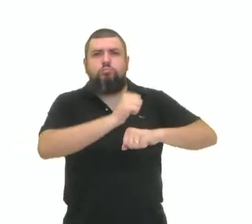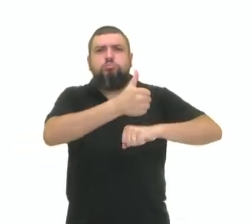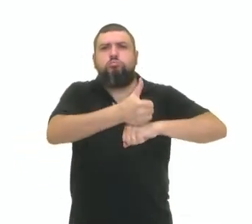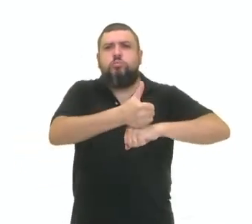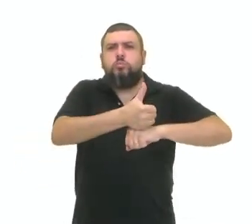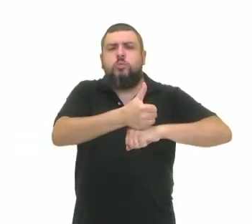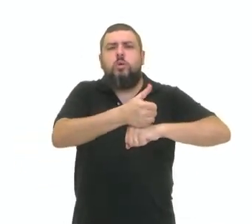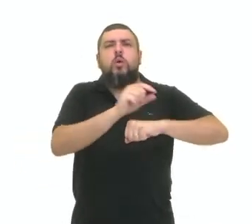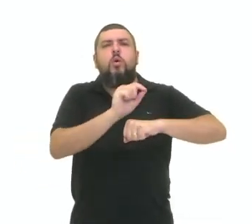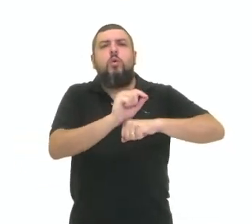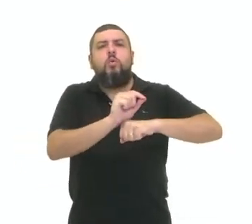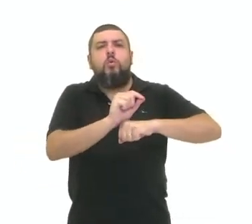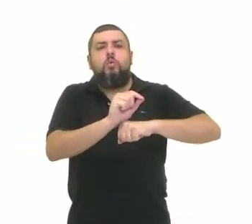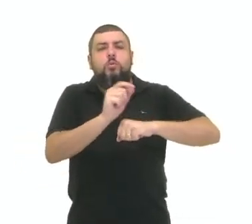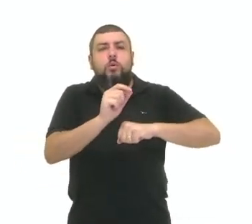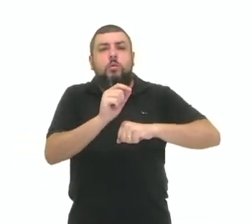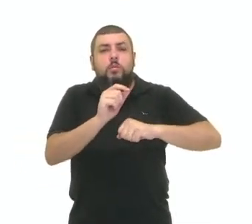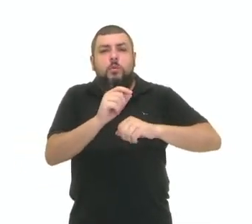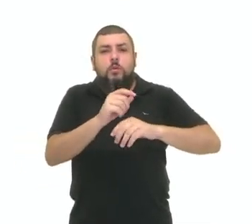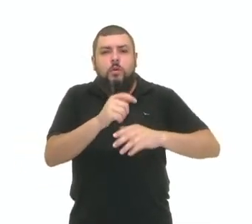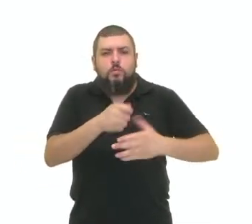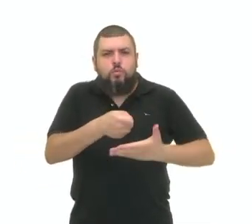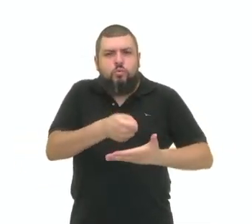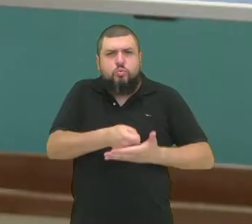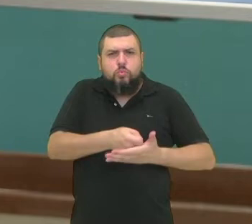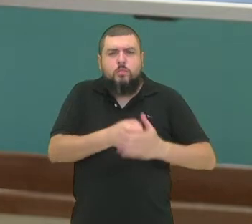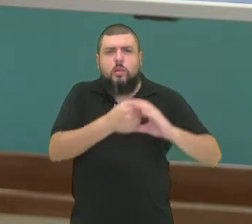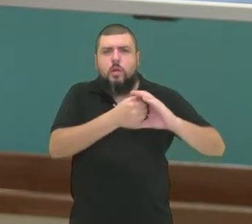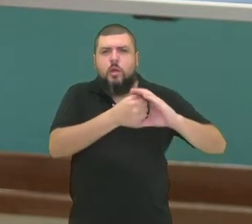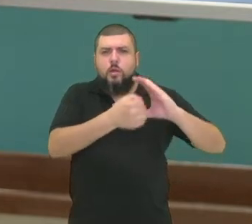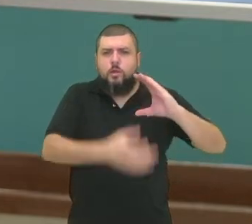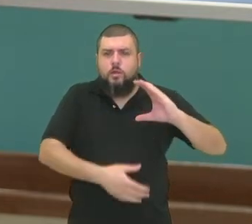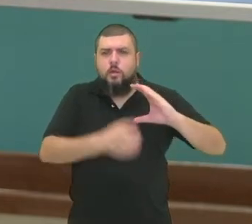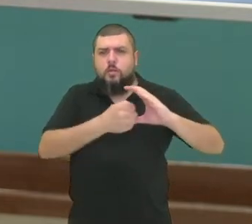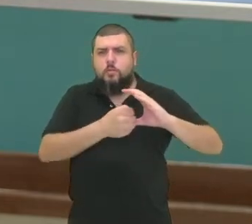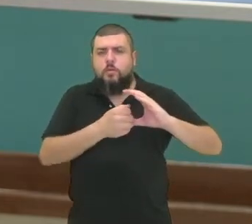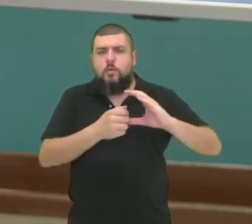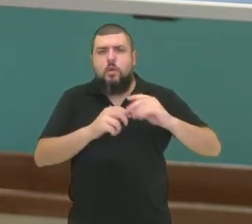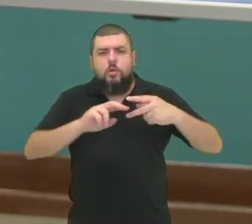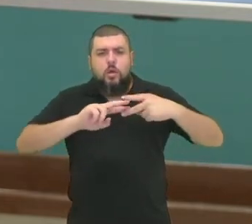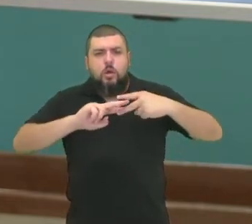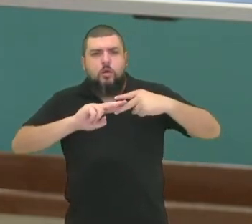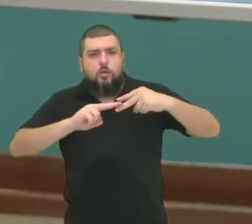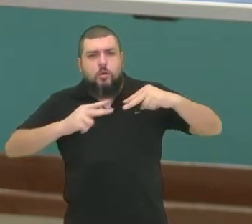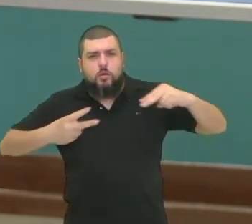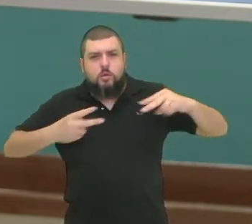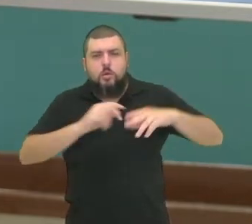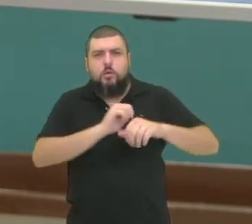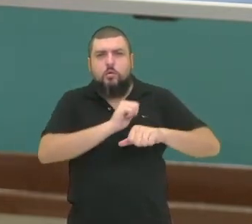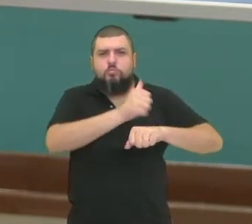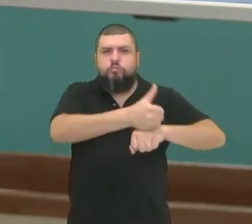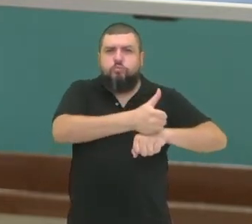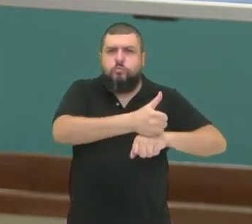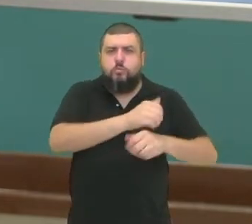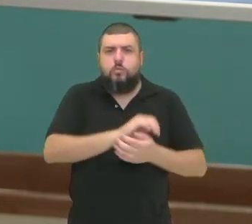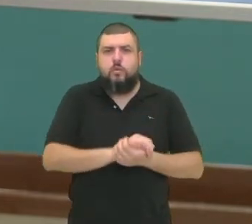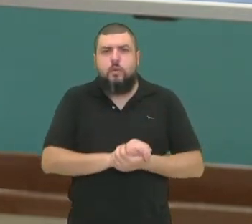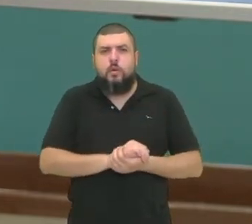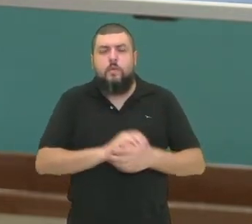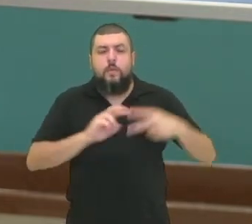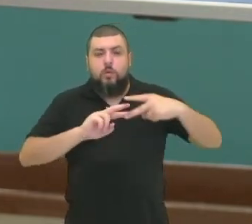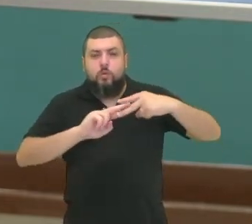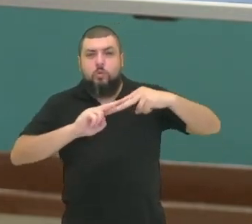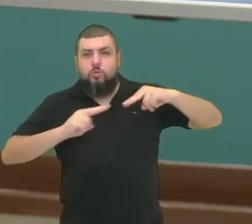uma característica. Gene, aquele pedacinho do nosso DNA lá que a gente já falou. Gene dominante é aquele que